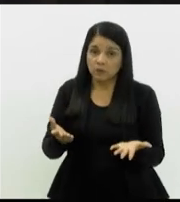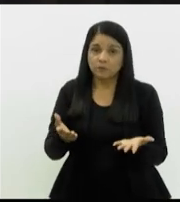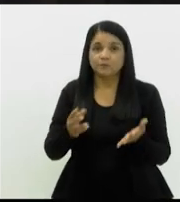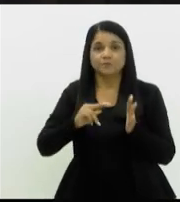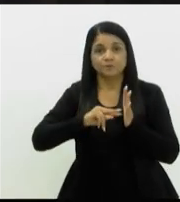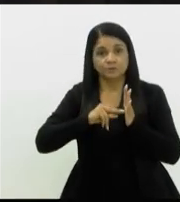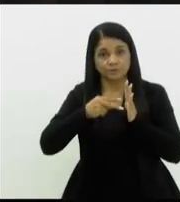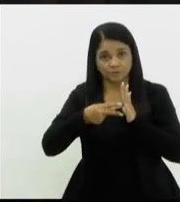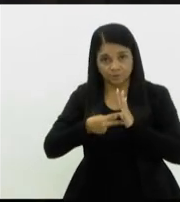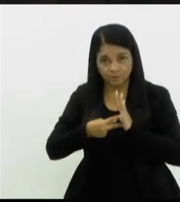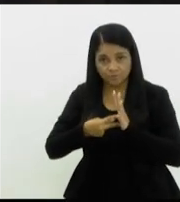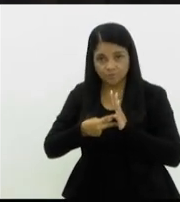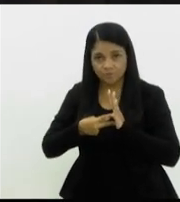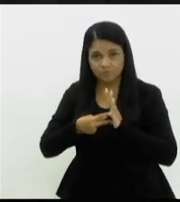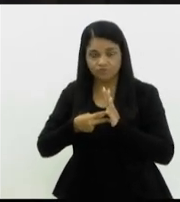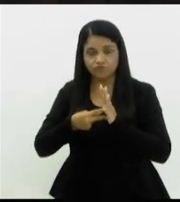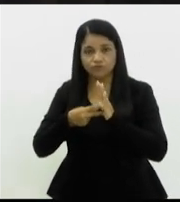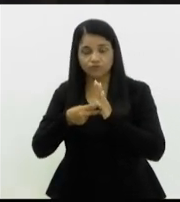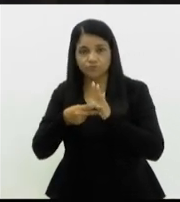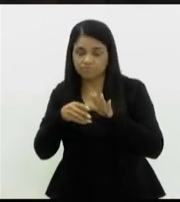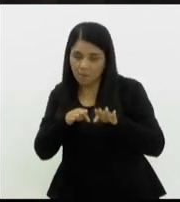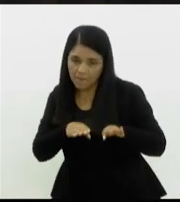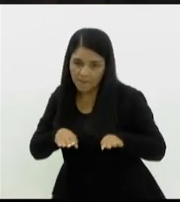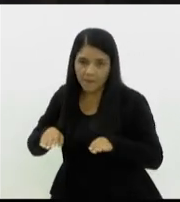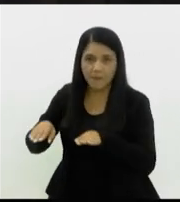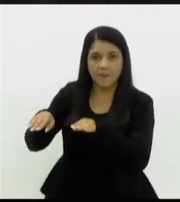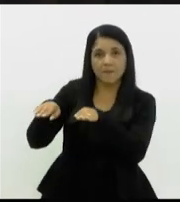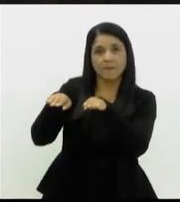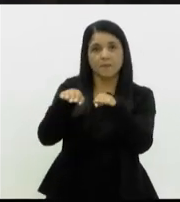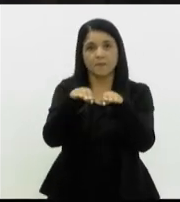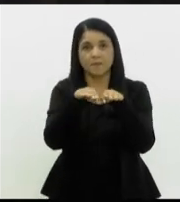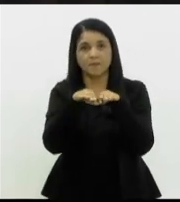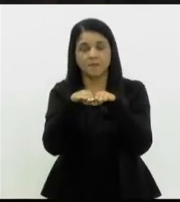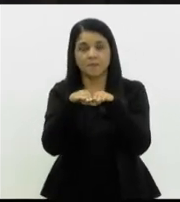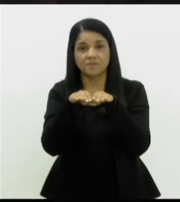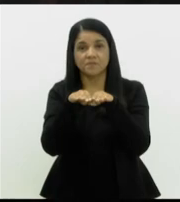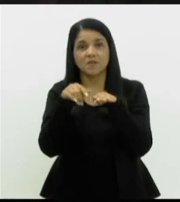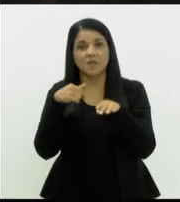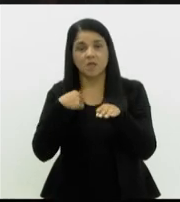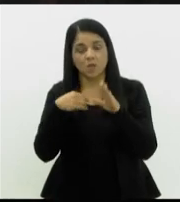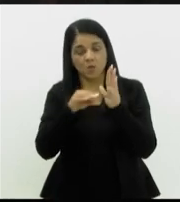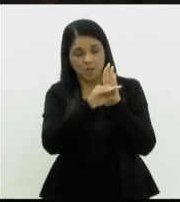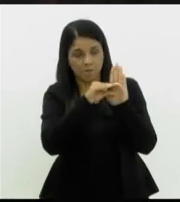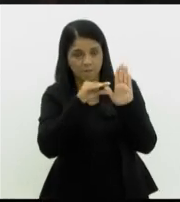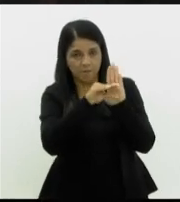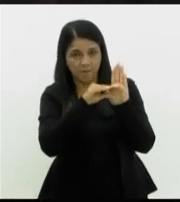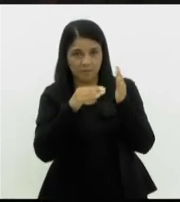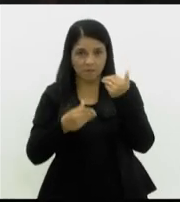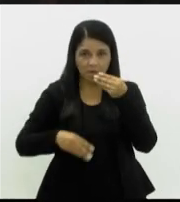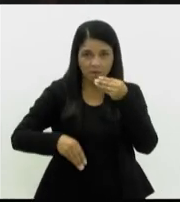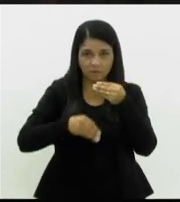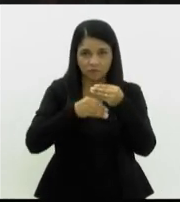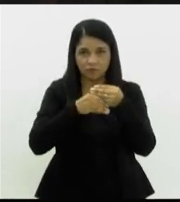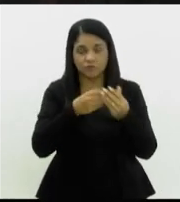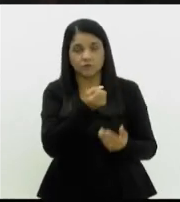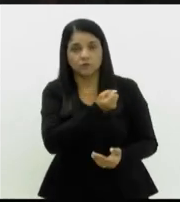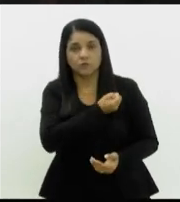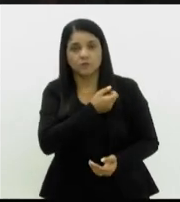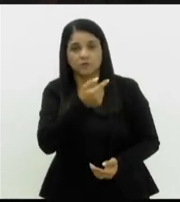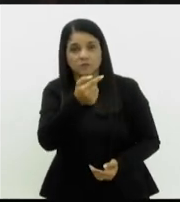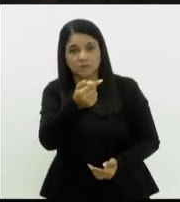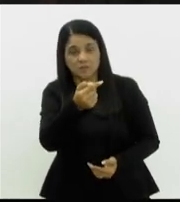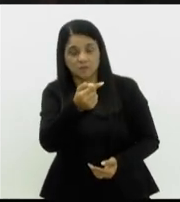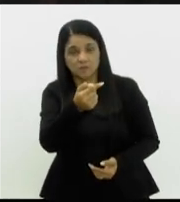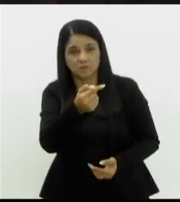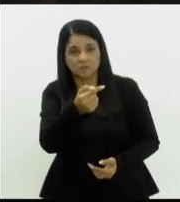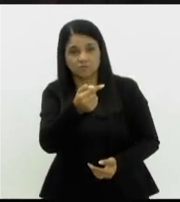se fazer uma equalização, eu produzi a emenda aditiva número 7,